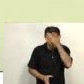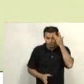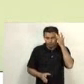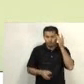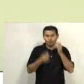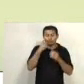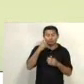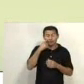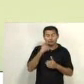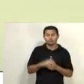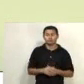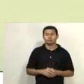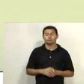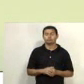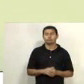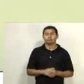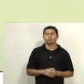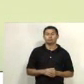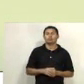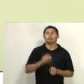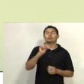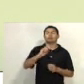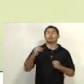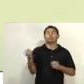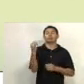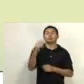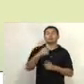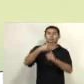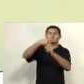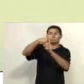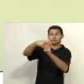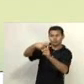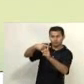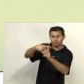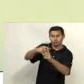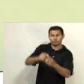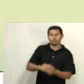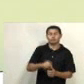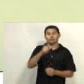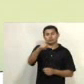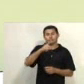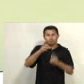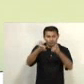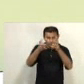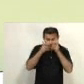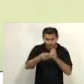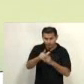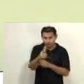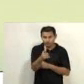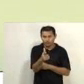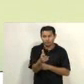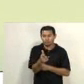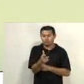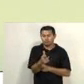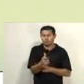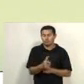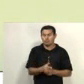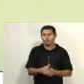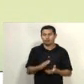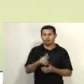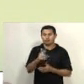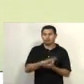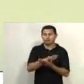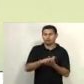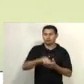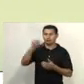Então, vamos lá. O que vale para o lado positivo, né? Se vocês perceberem, não tem